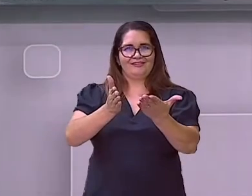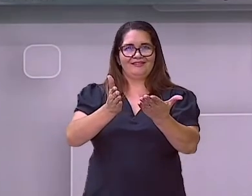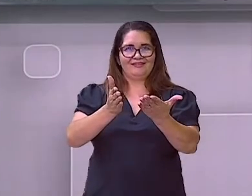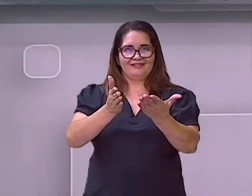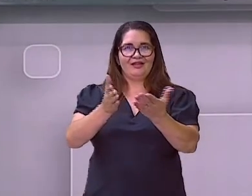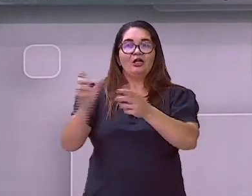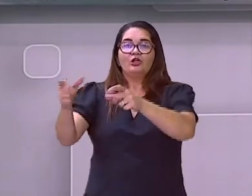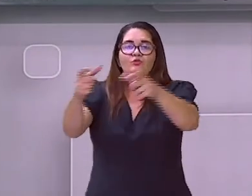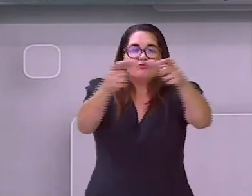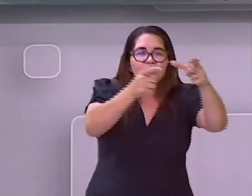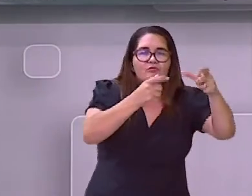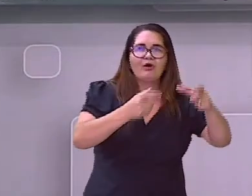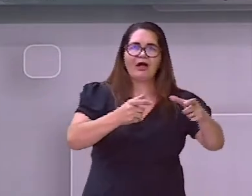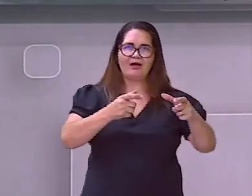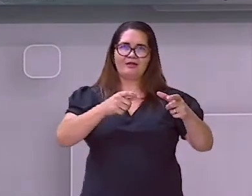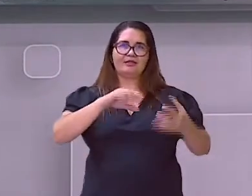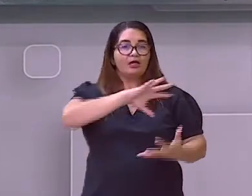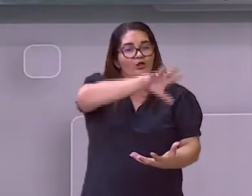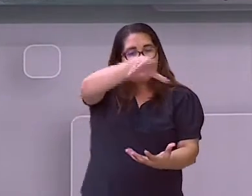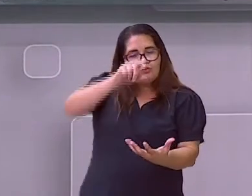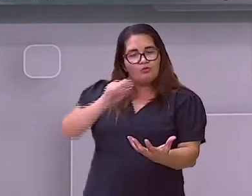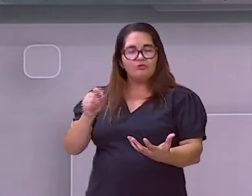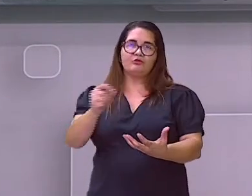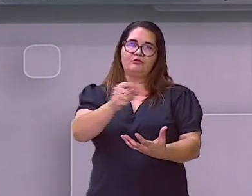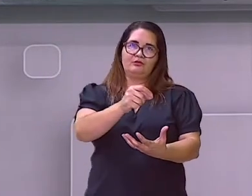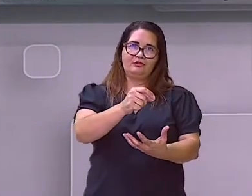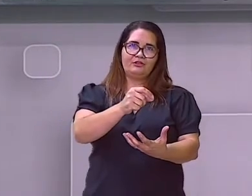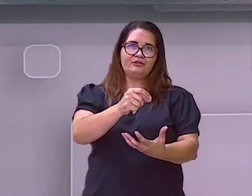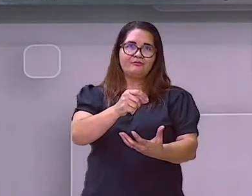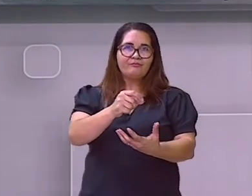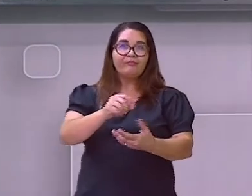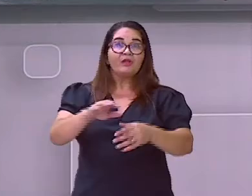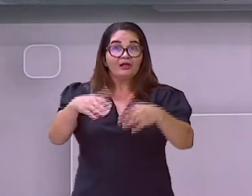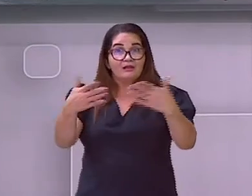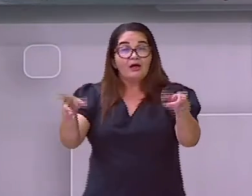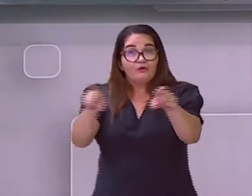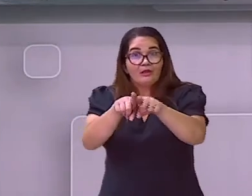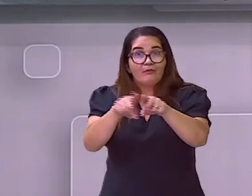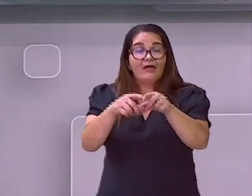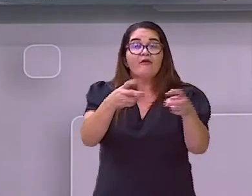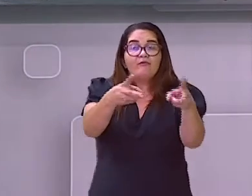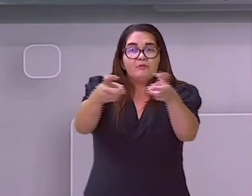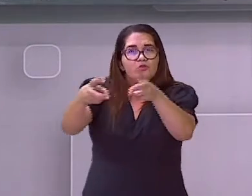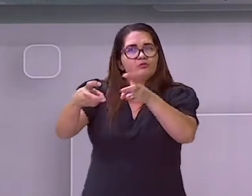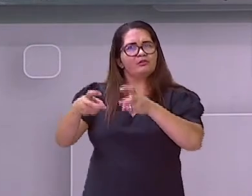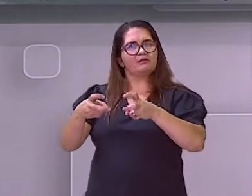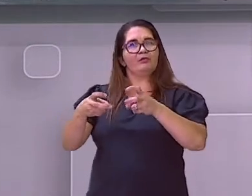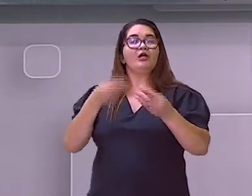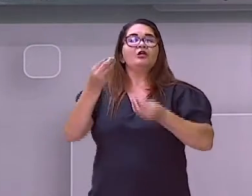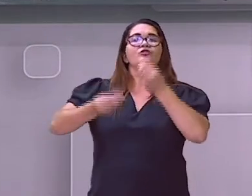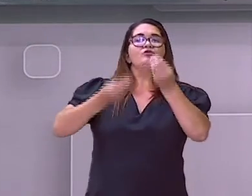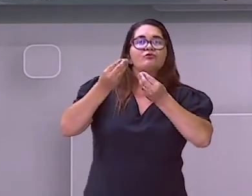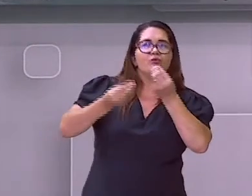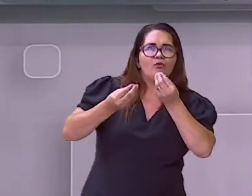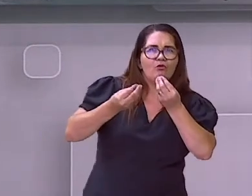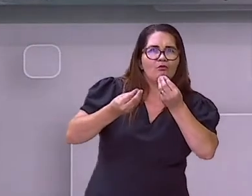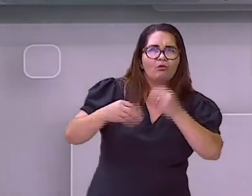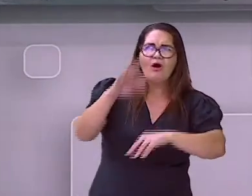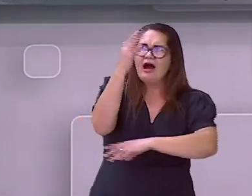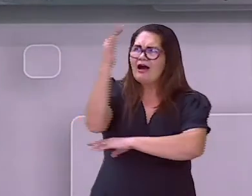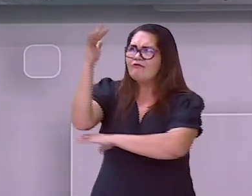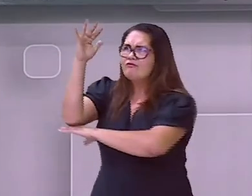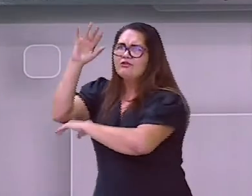E vai ser assunto para outras aulas ainda, que vai interferir também na vegetação.